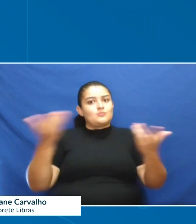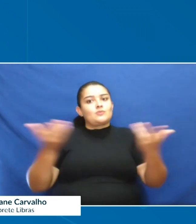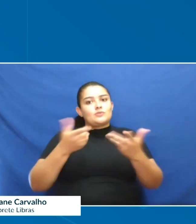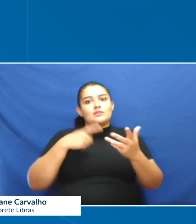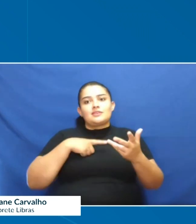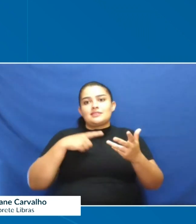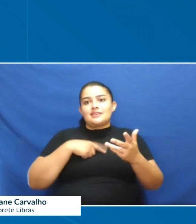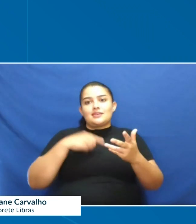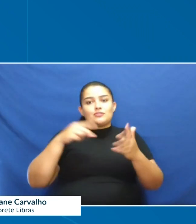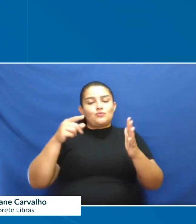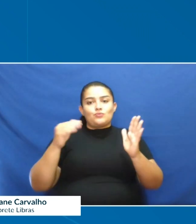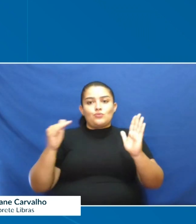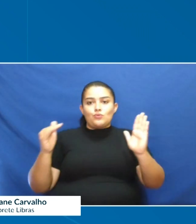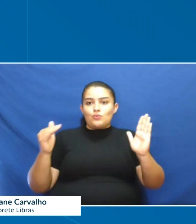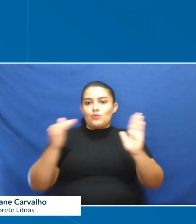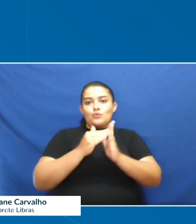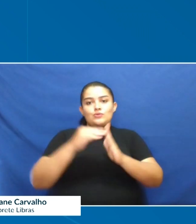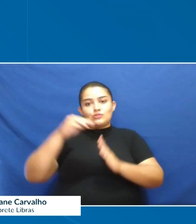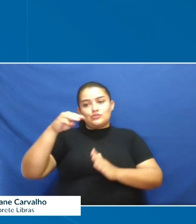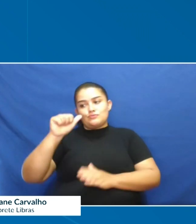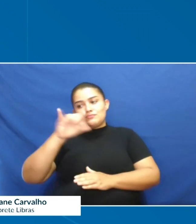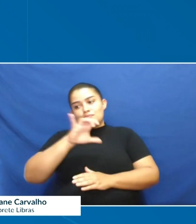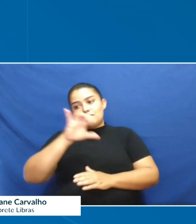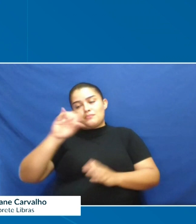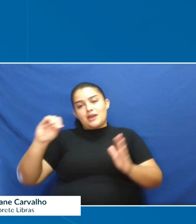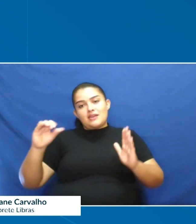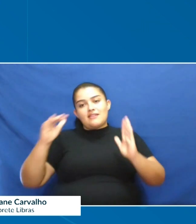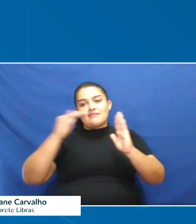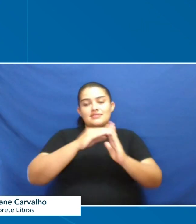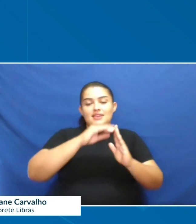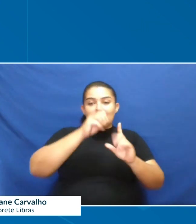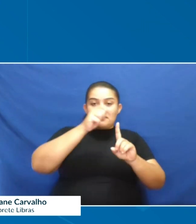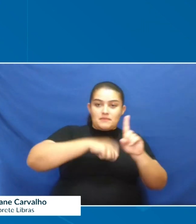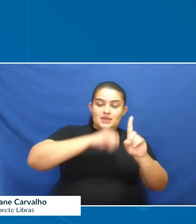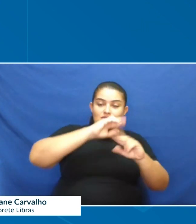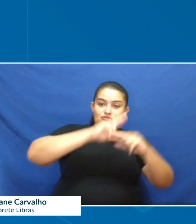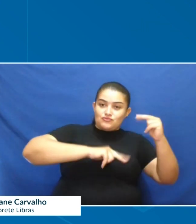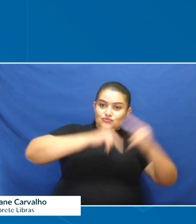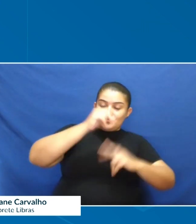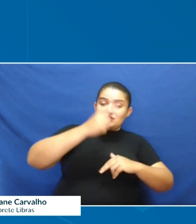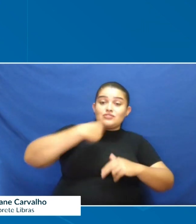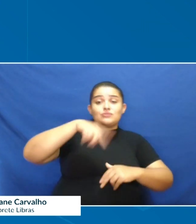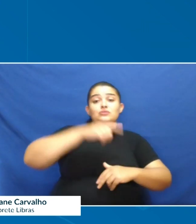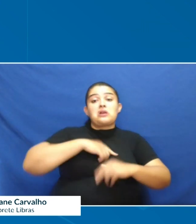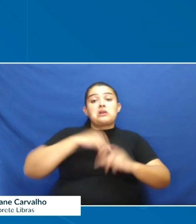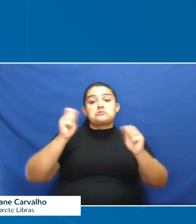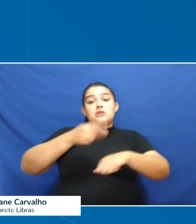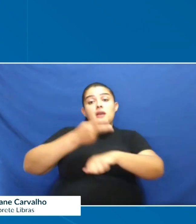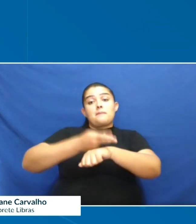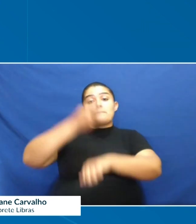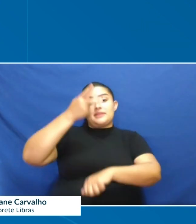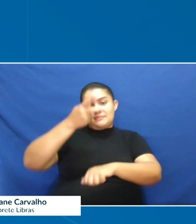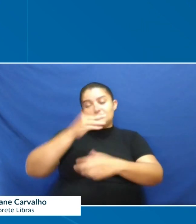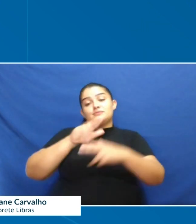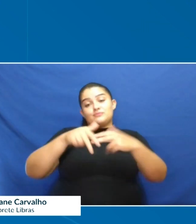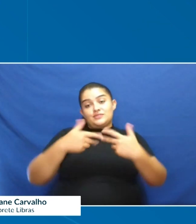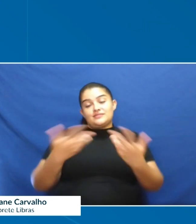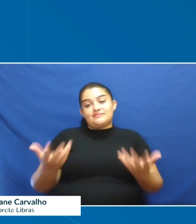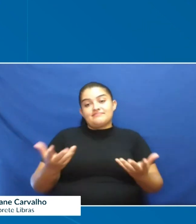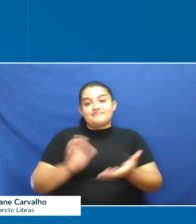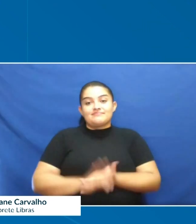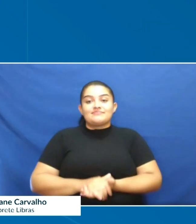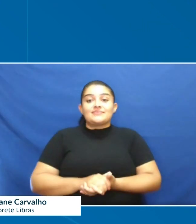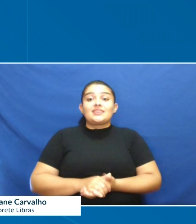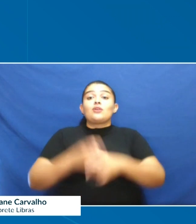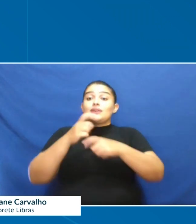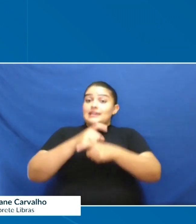do ano fiscal, que vai de maio a junho, e a gente até recebeu premiação por isso, né? Então, a indústria de alimentos, ela cresceu muito na